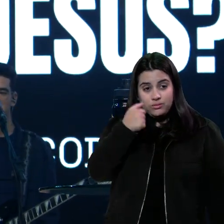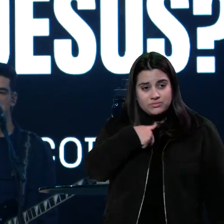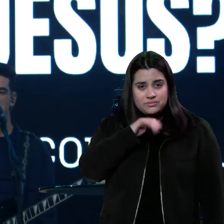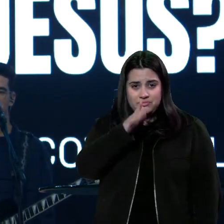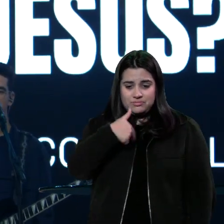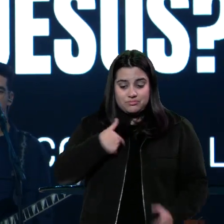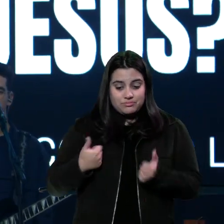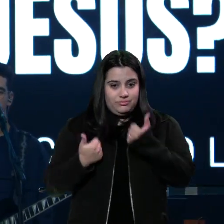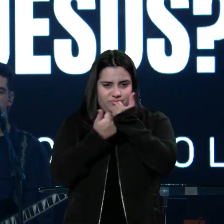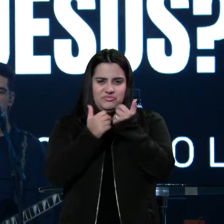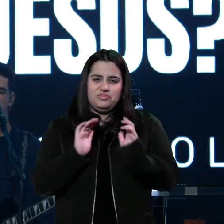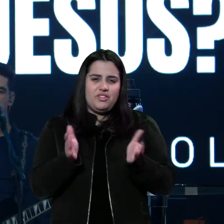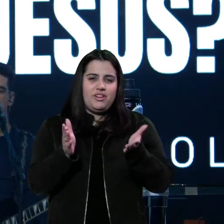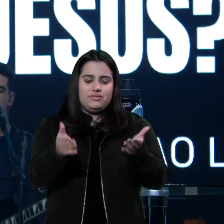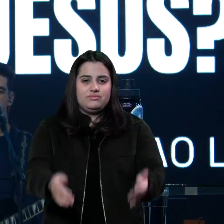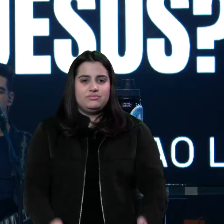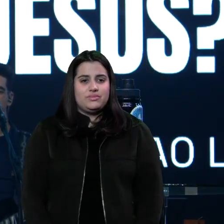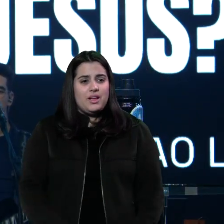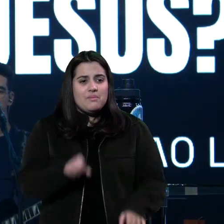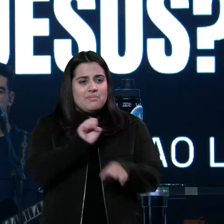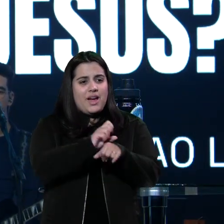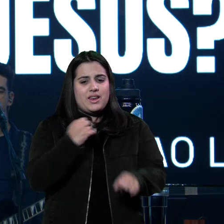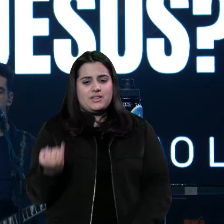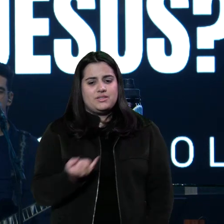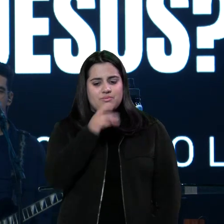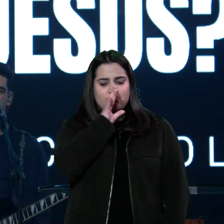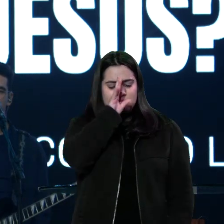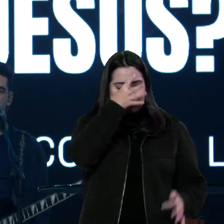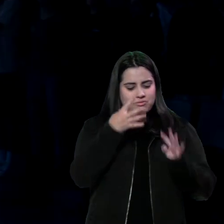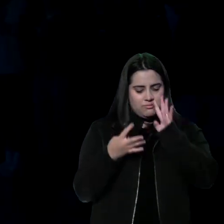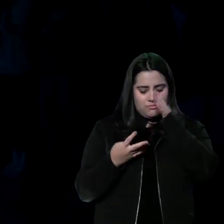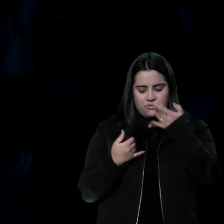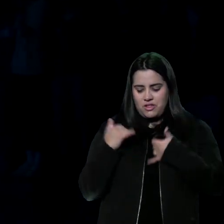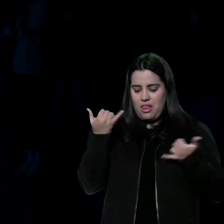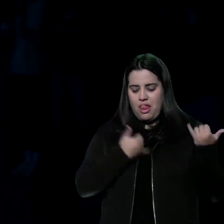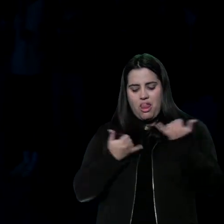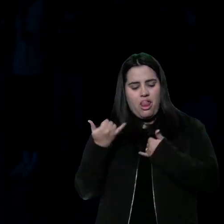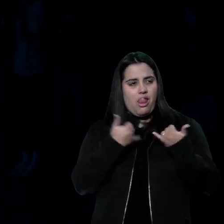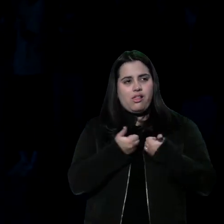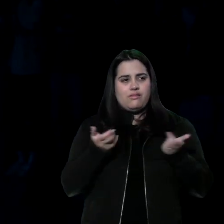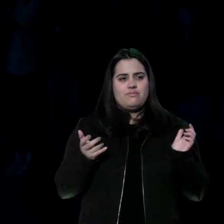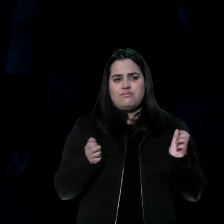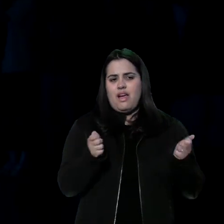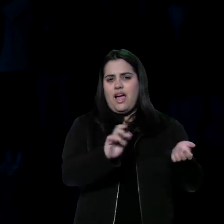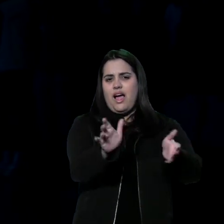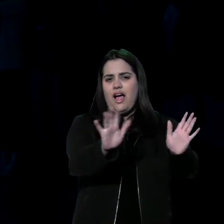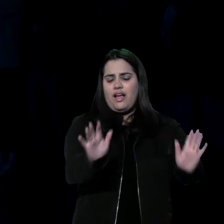no tribunal. Para de se importar tanto com o que os outros falam de você.